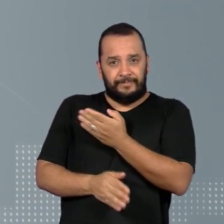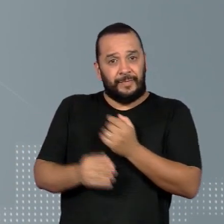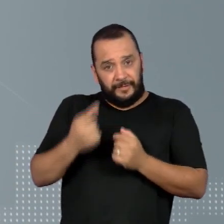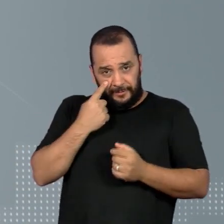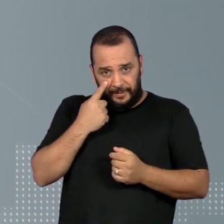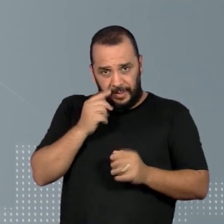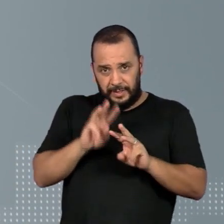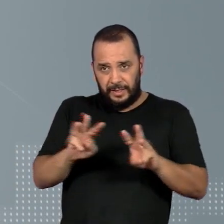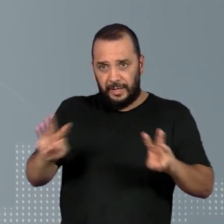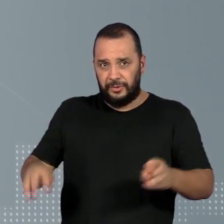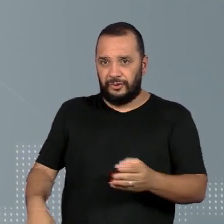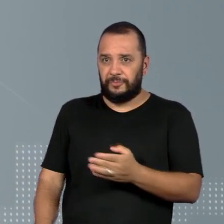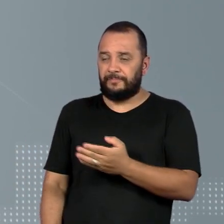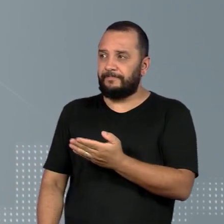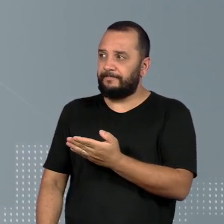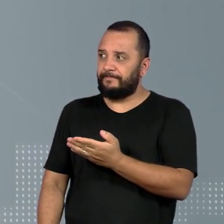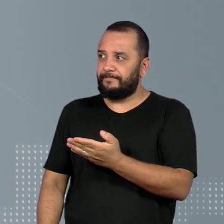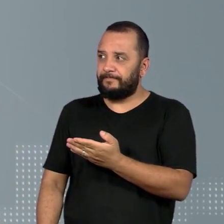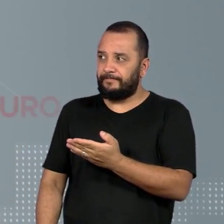site